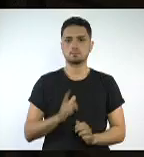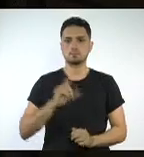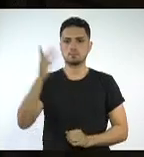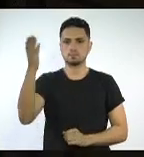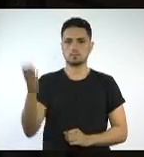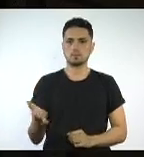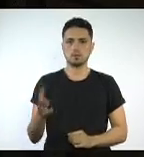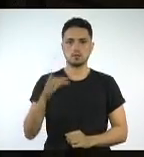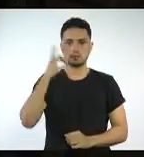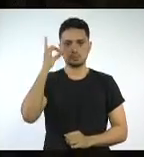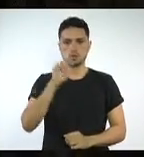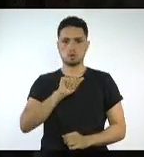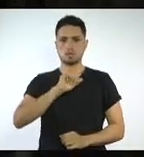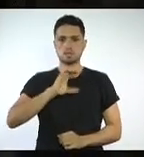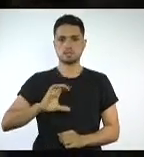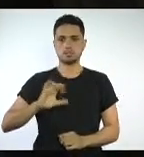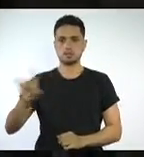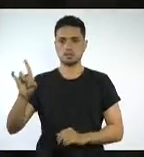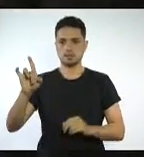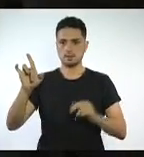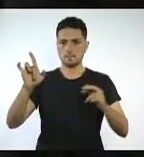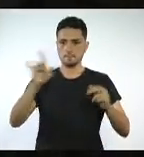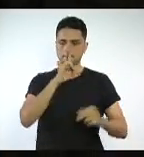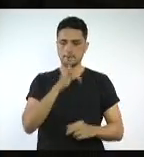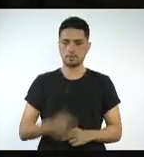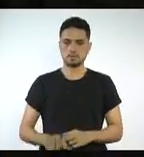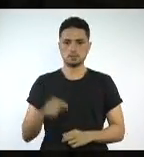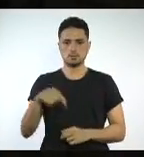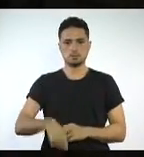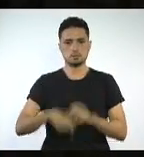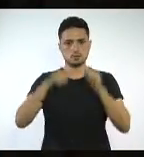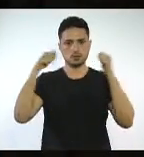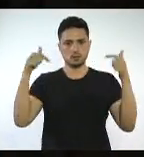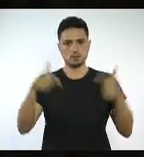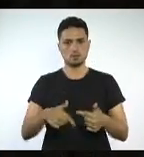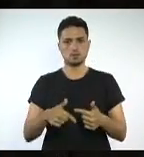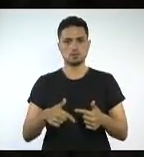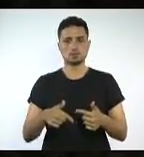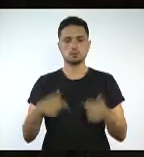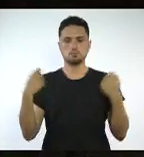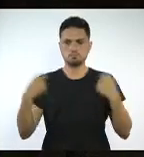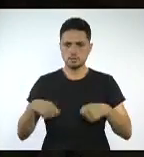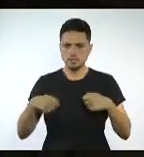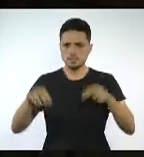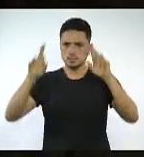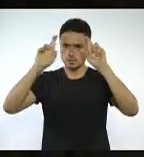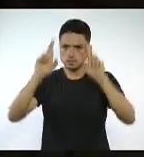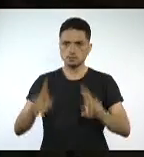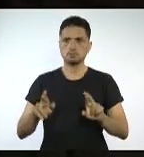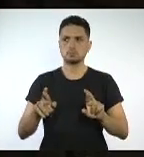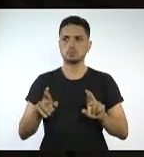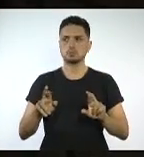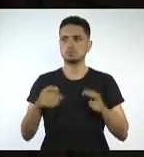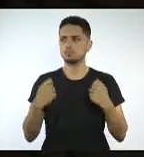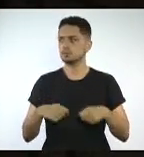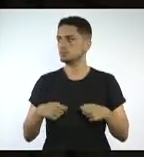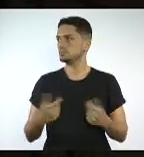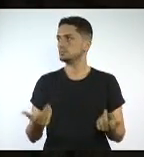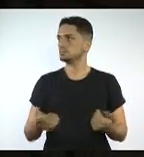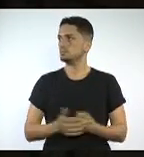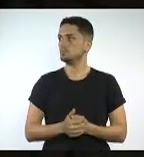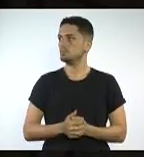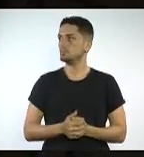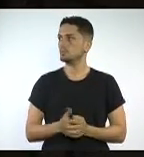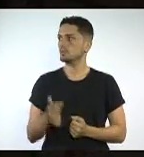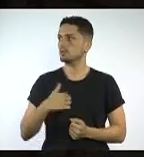deputado André Siciliano, que é o presidente dessa Casa de Leis, tem que ser respeitado. E aí,